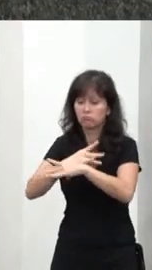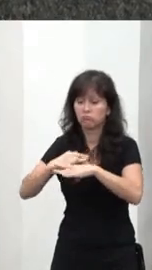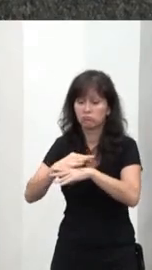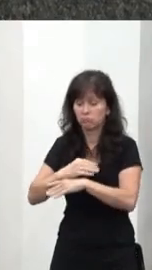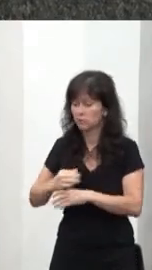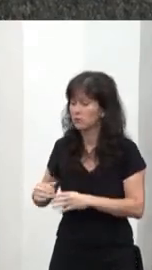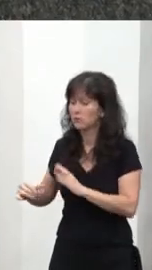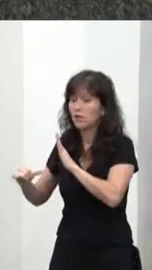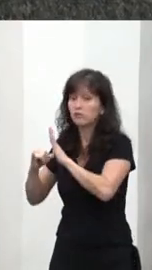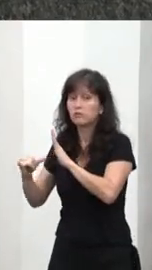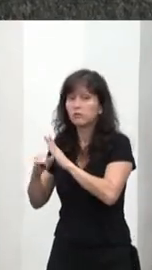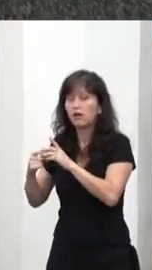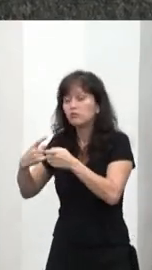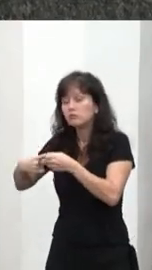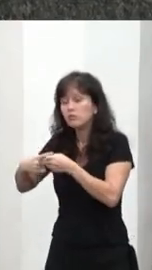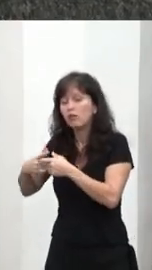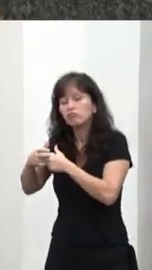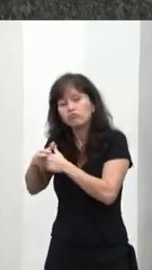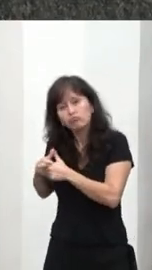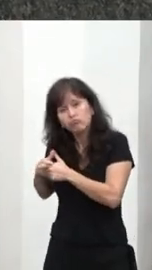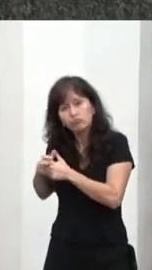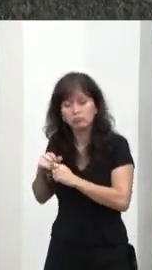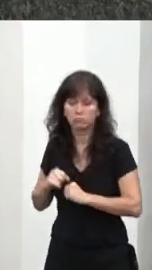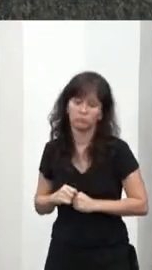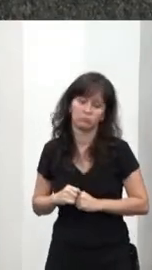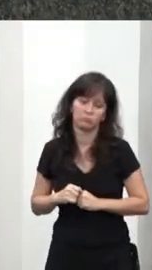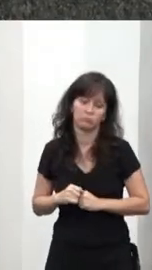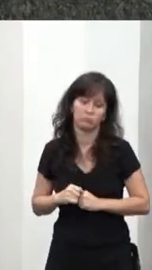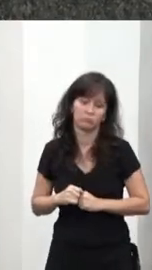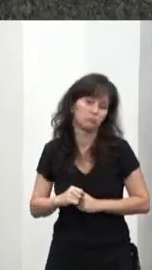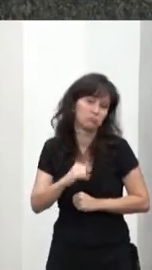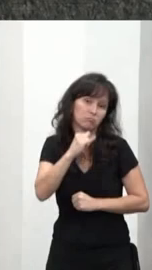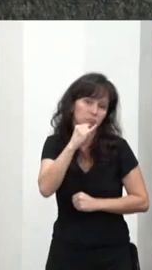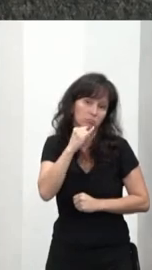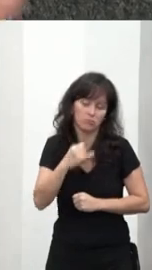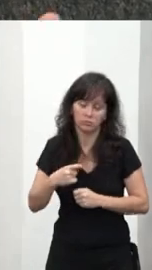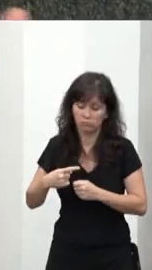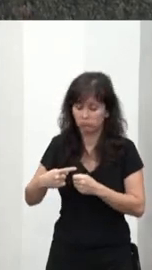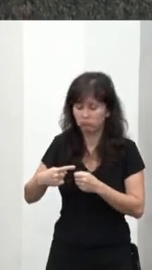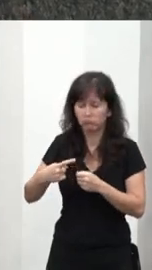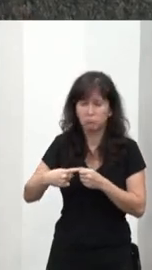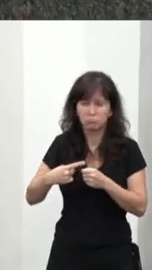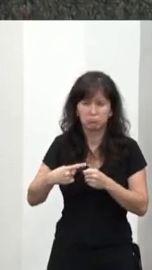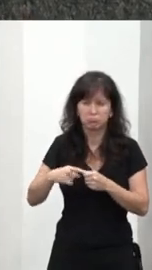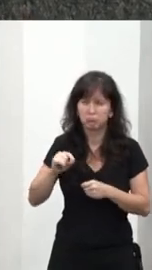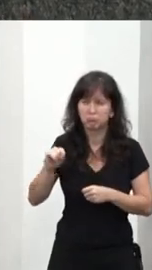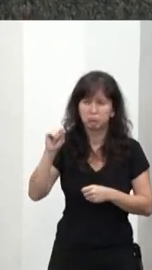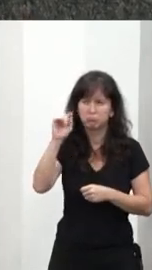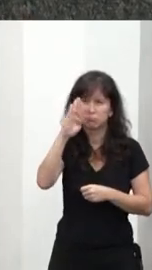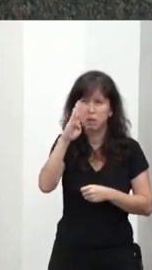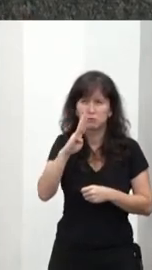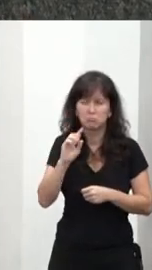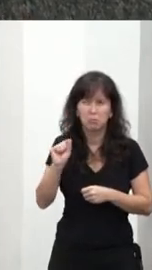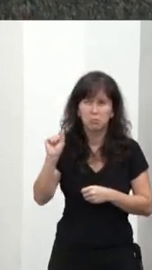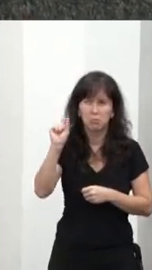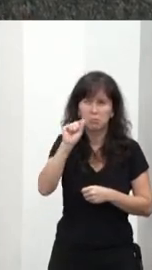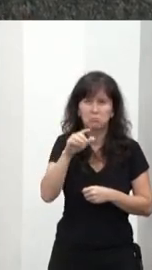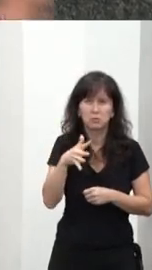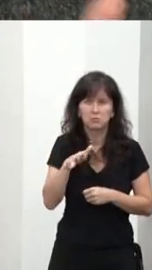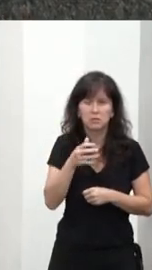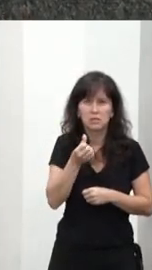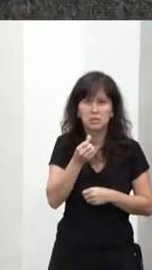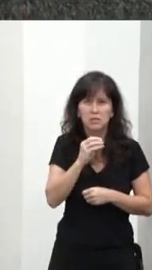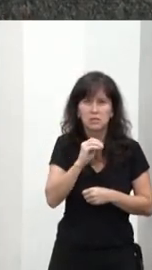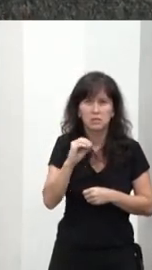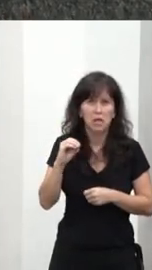então não é razoável na cidade dos Municípios brasileiros só 600 e poucos tem mais de